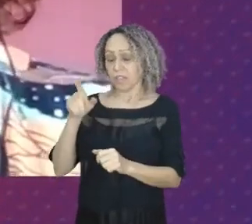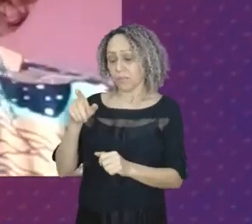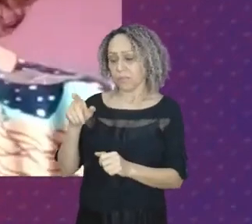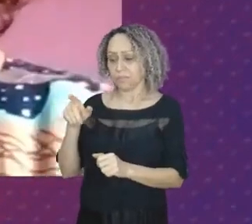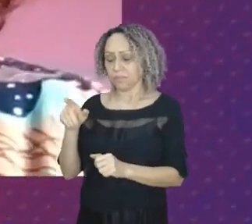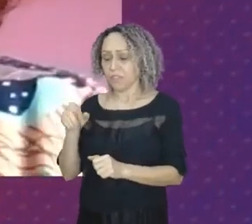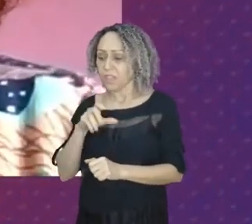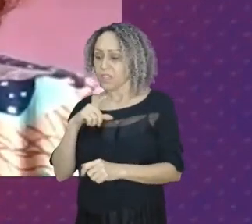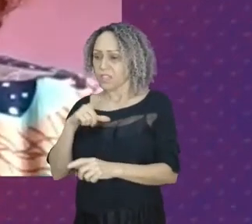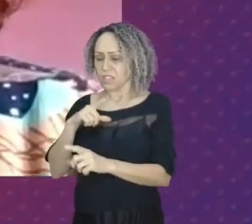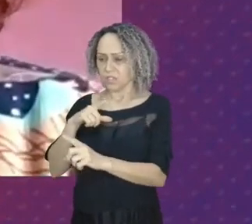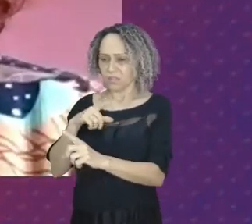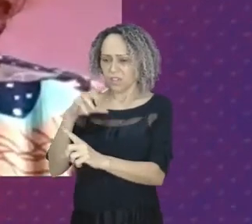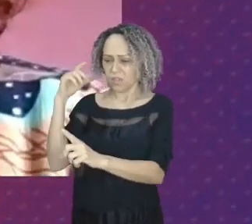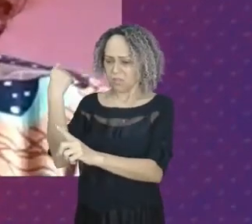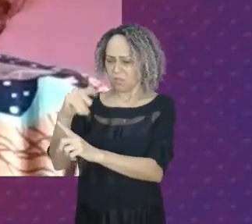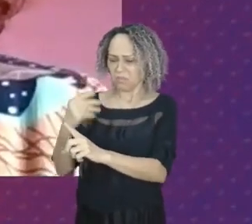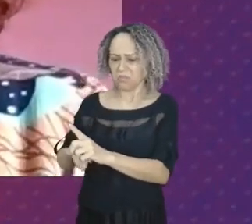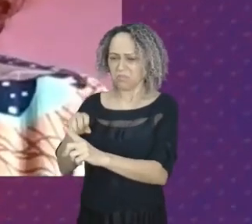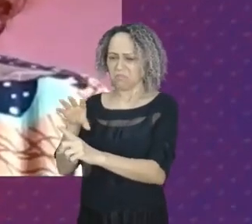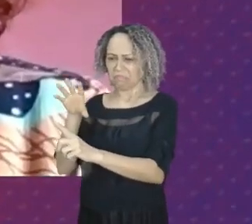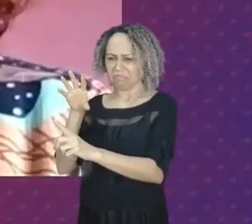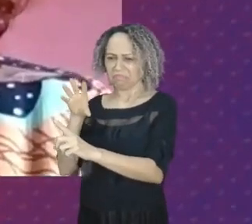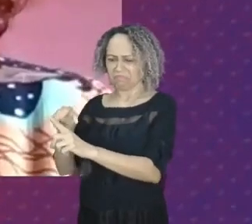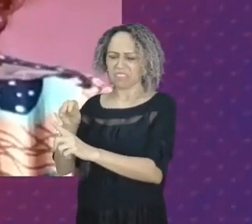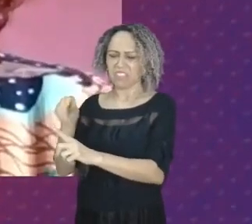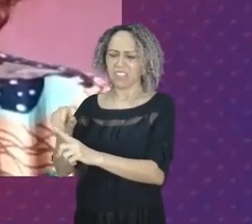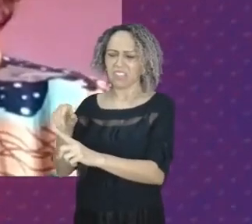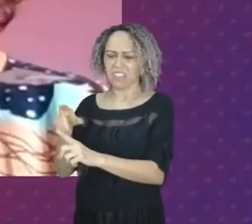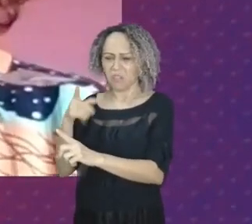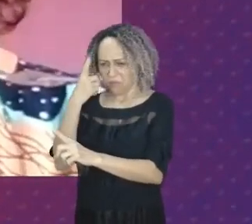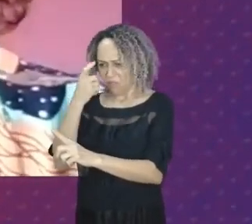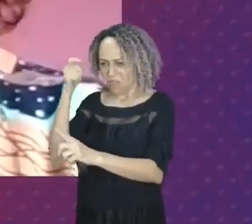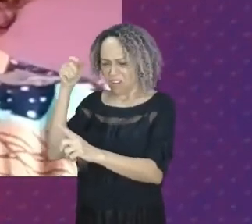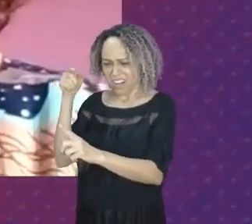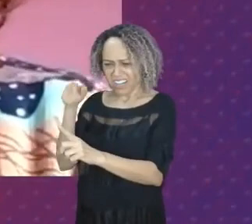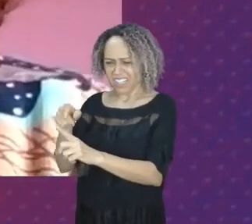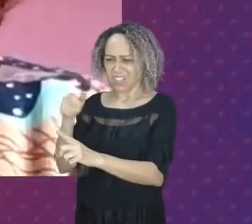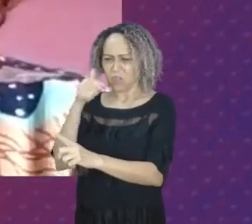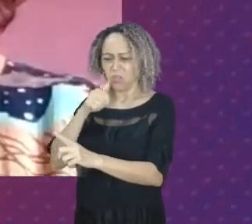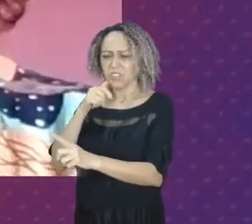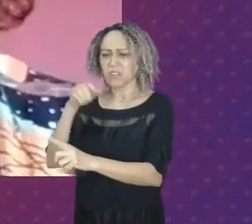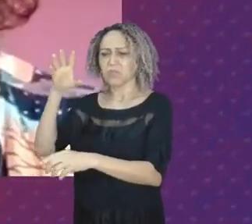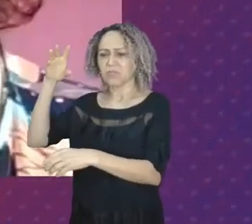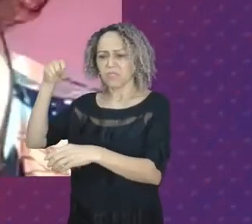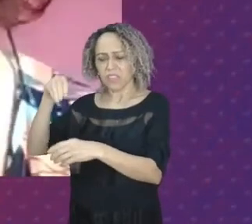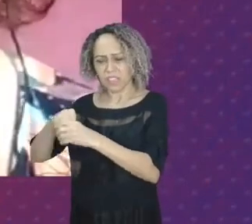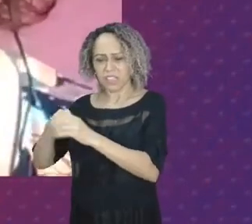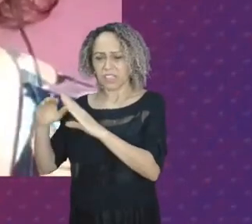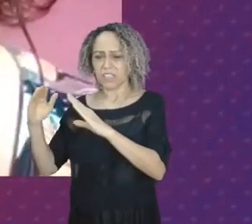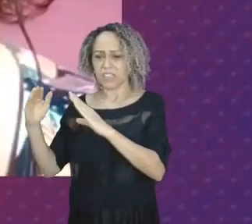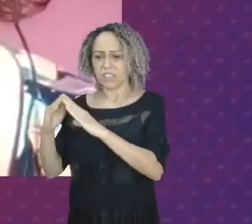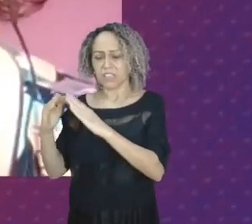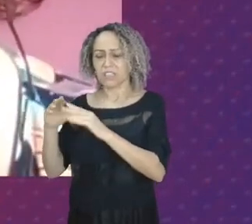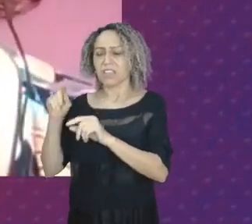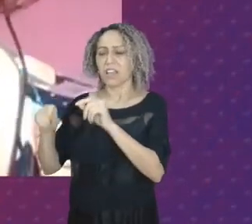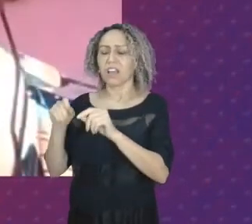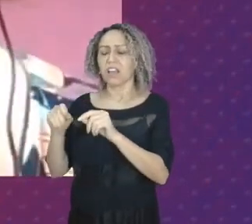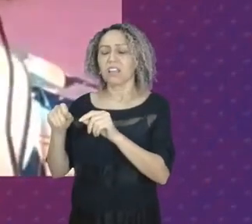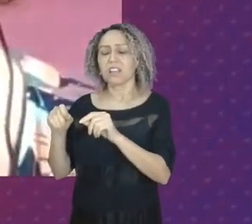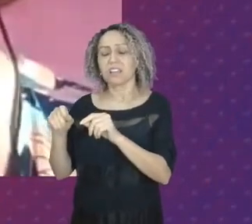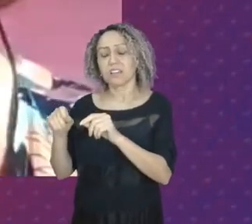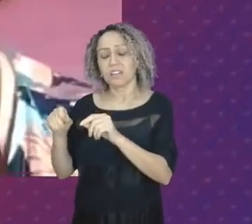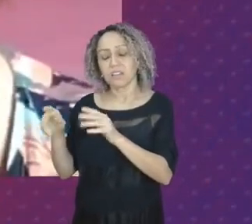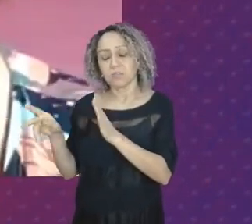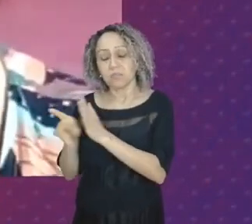como, vai ser registrada no boletim de ocorrência como violência doméstica, né, baseada na Lei Maria da Penha, ou como